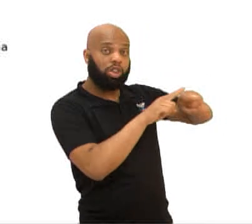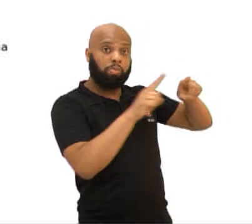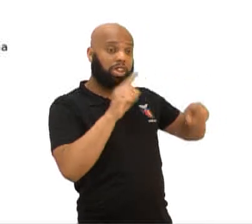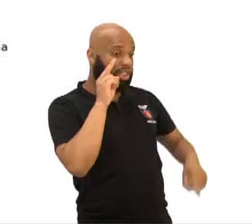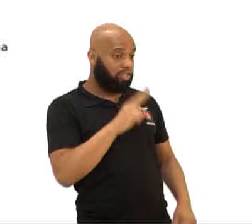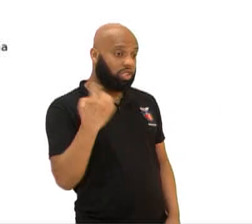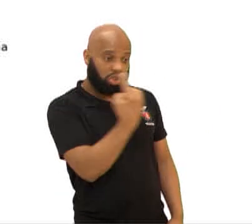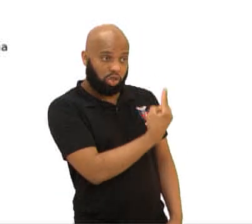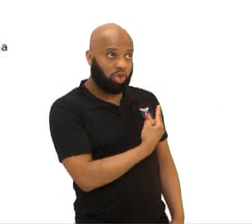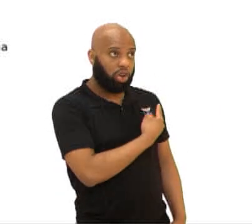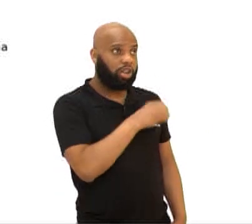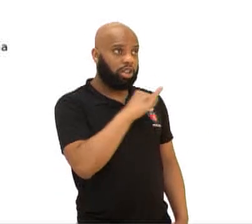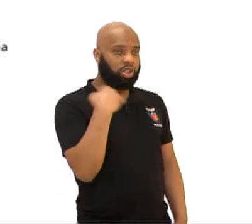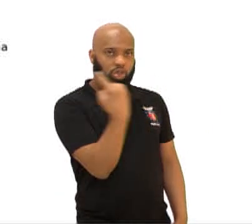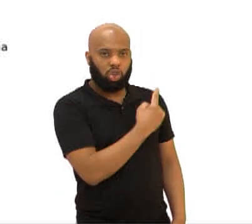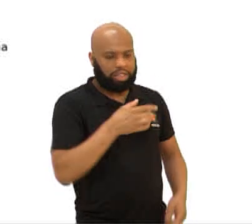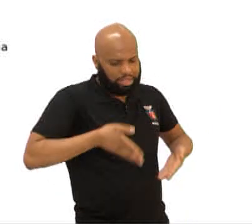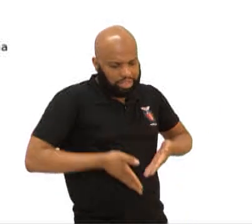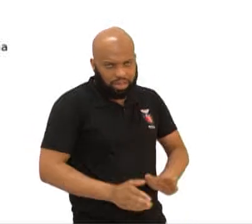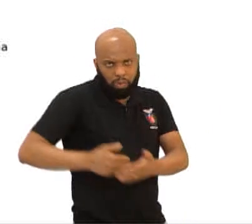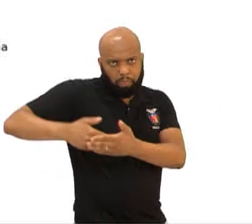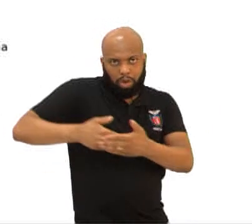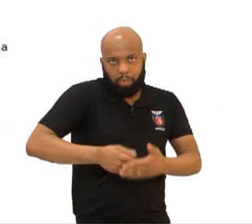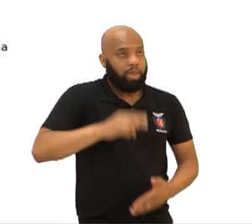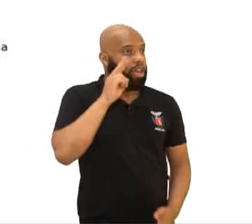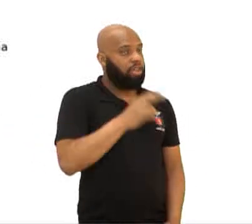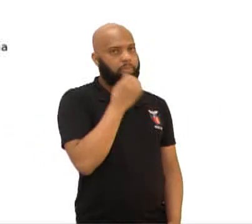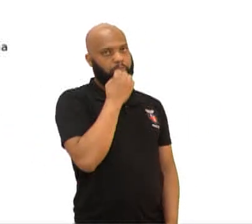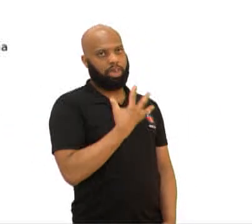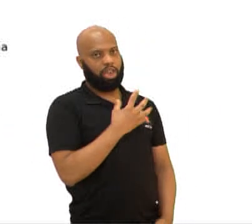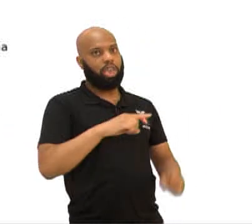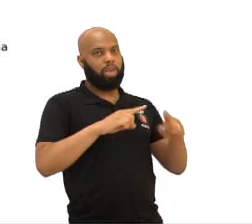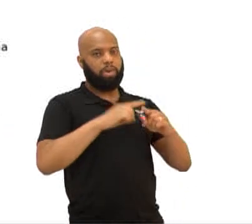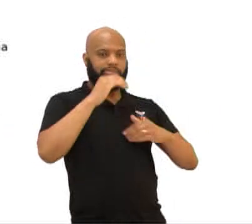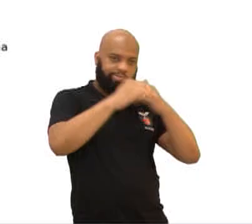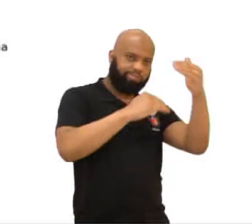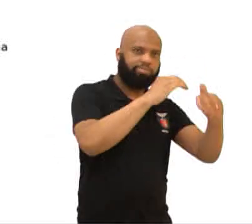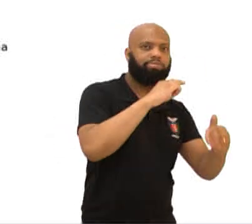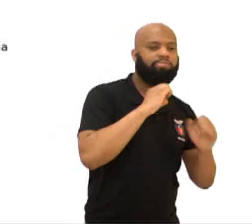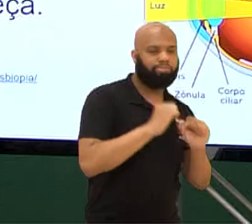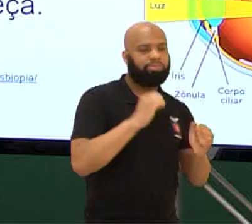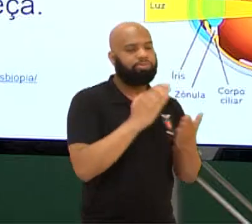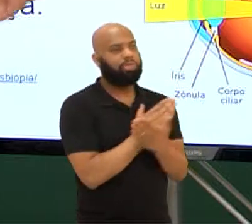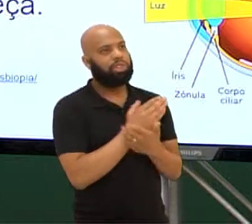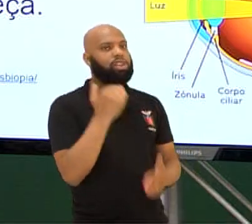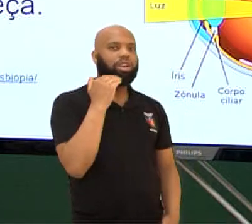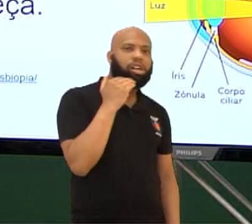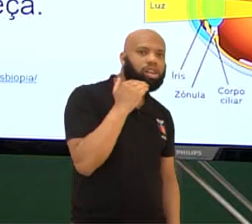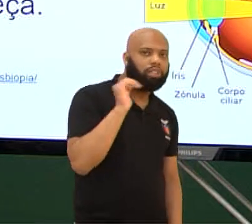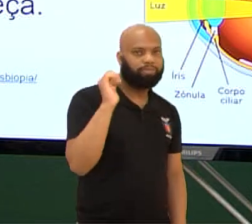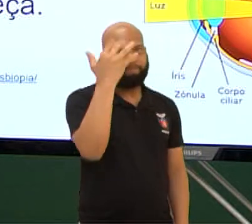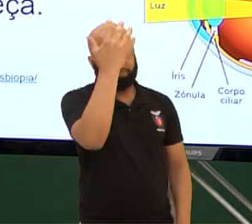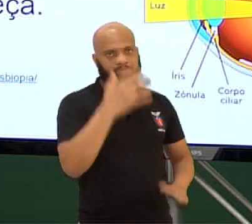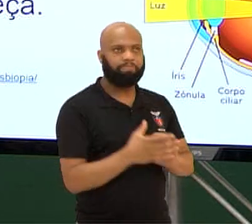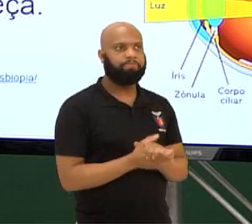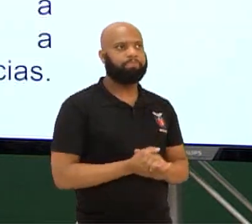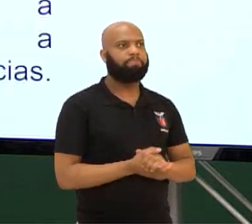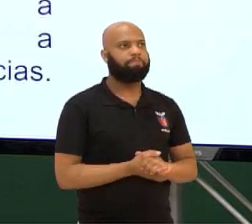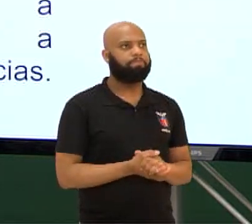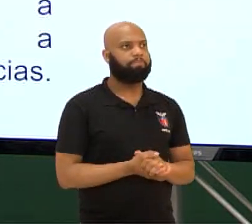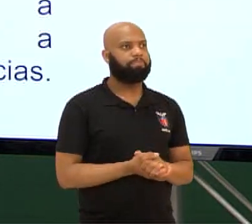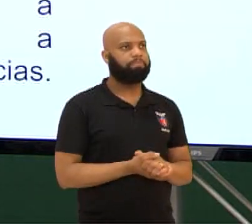perfeita quando somos pequenos, recém-nascidos. Mas conforme você vai tendo a evolução, pode ser que algum distúrbio venha a acontecer. Professor Jorge, passa lá